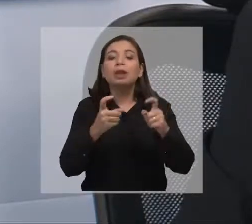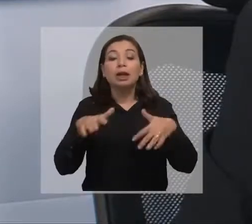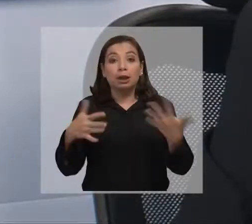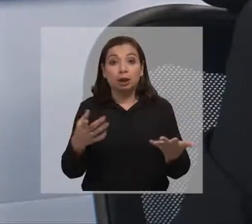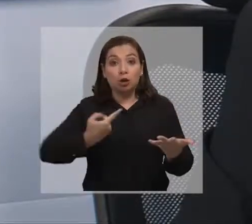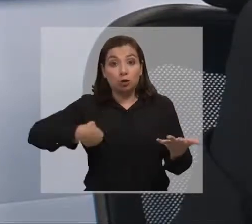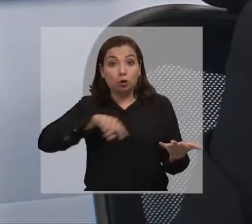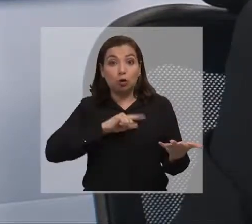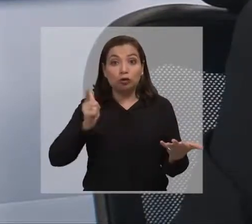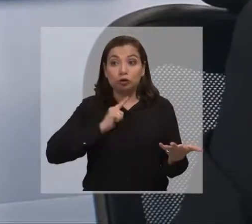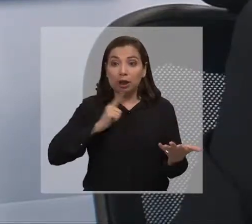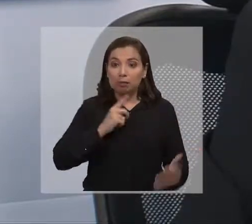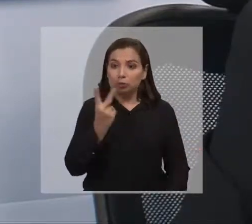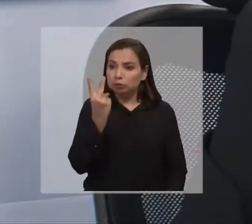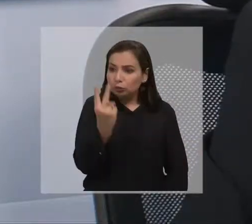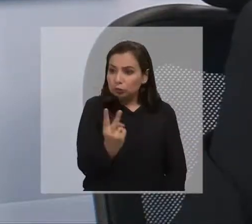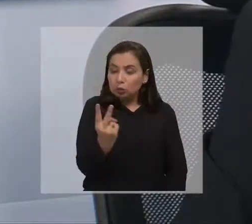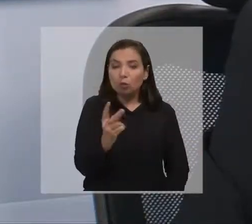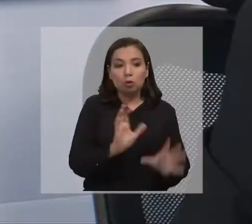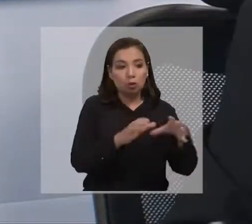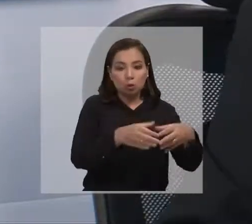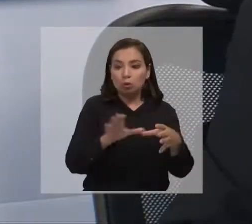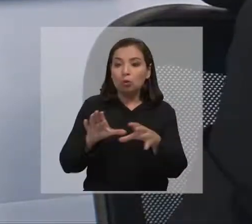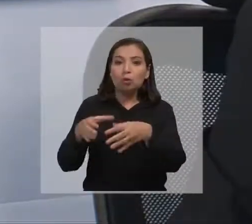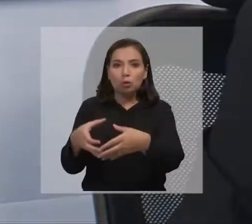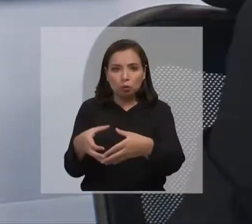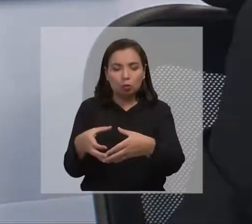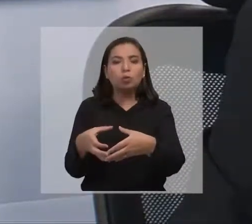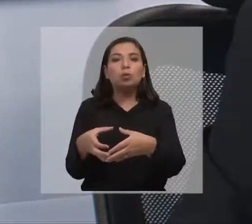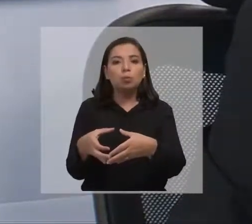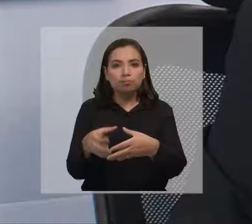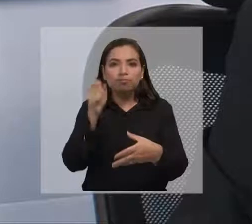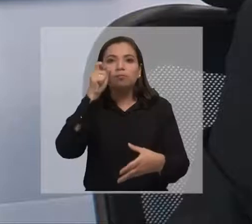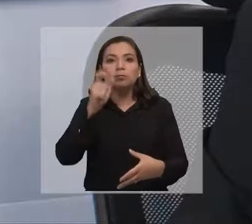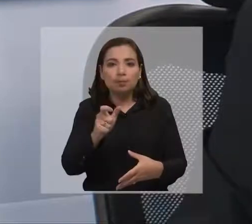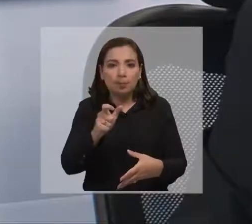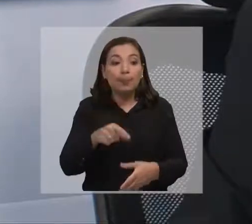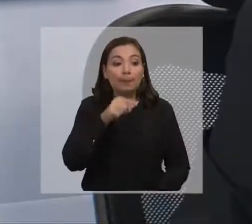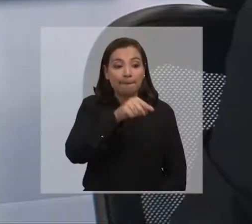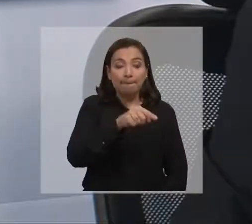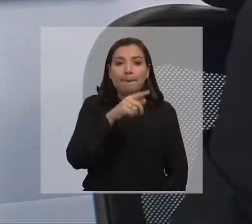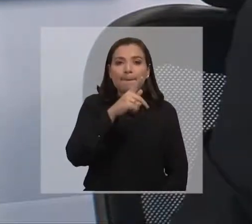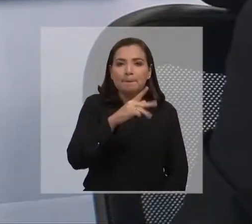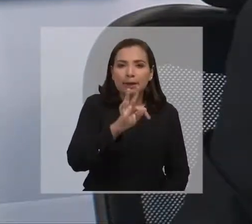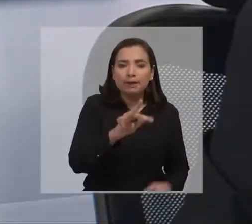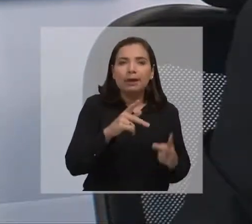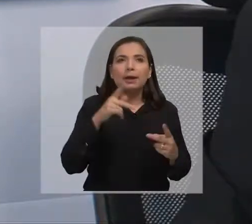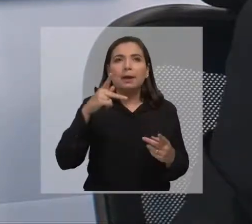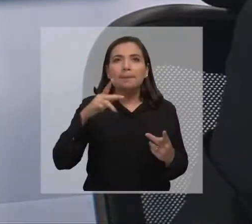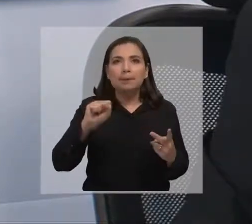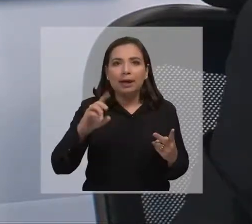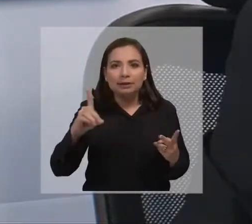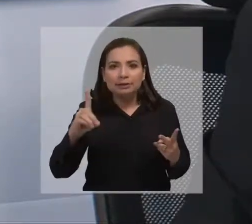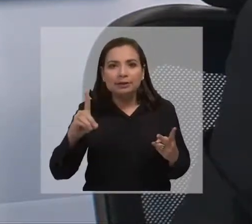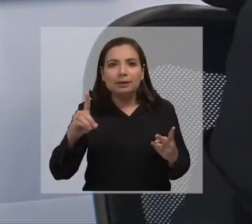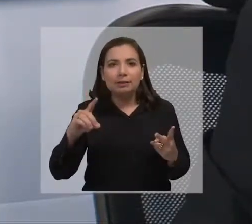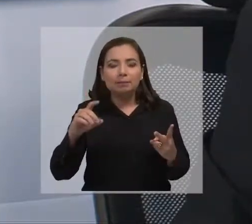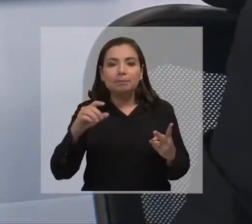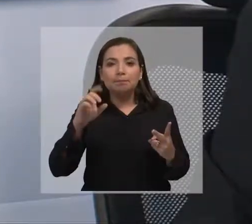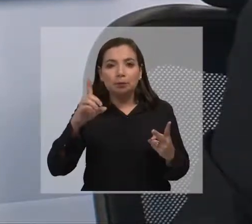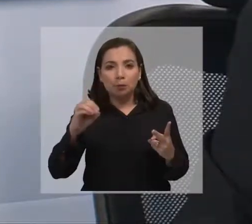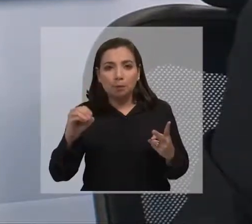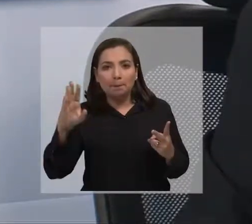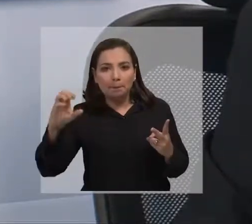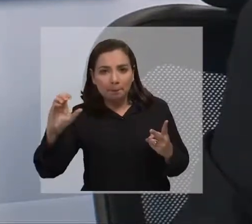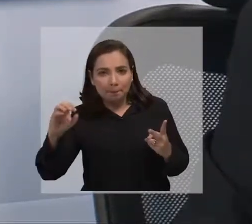a dois movimentos interessantes. Eu acredito que PT, PSB, PCdoB, PSOL, eles